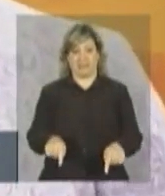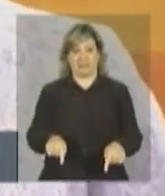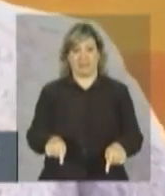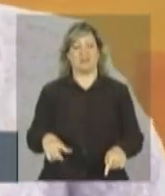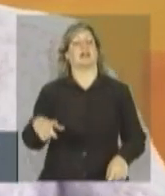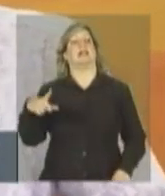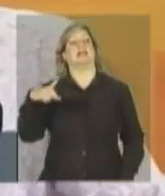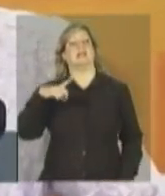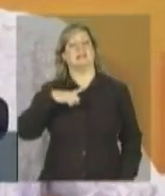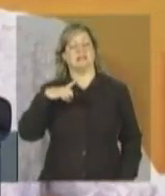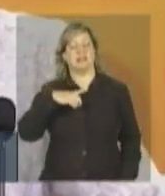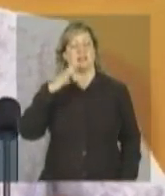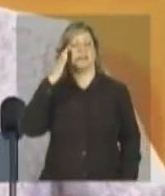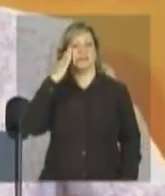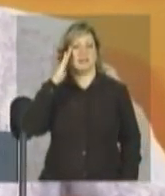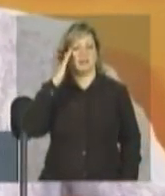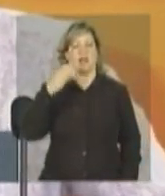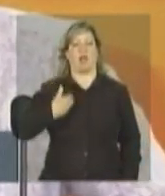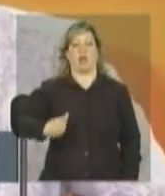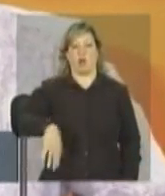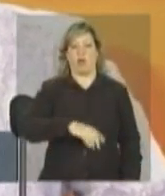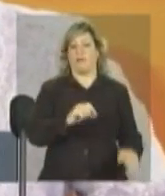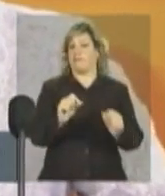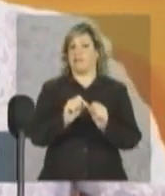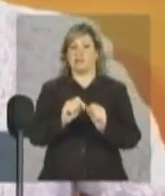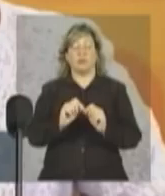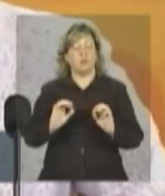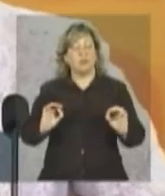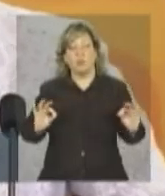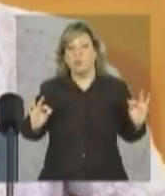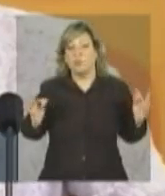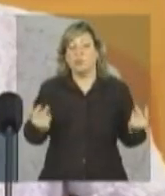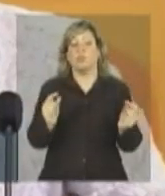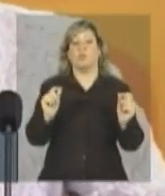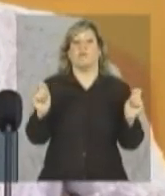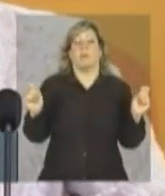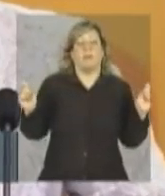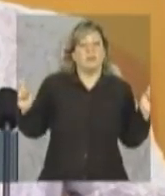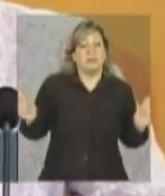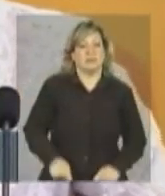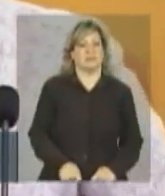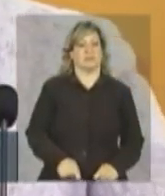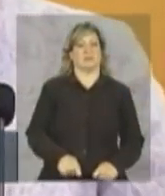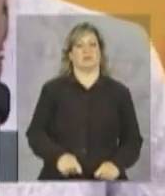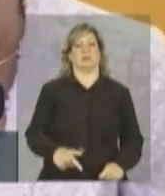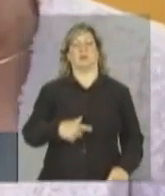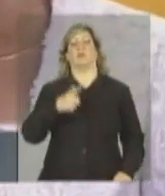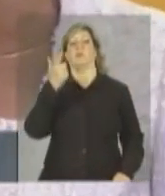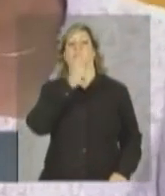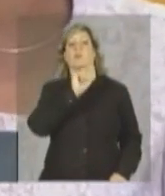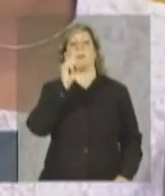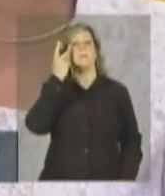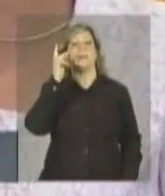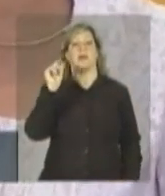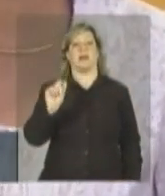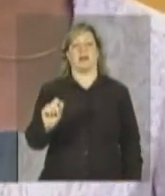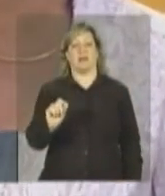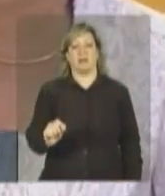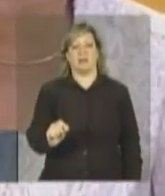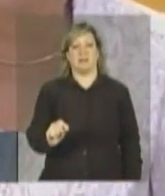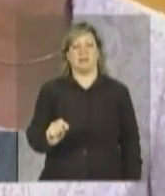ter clareza que vamos fazer tudo o que tiver ao nosso alcance para